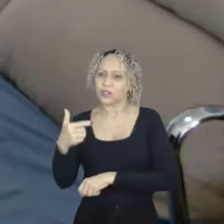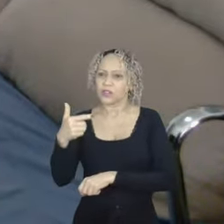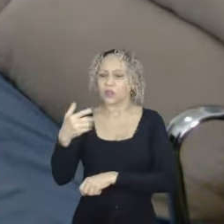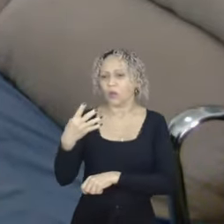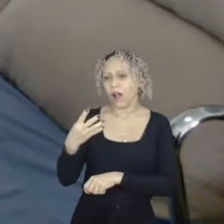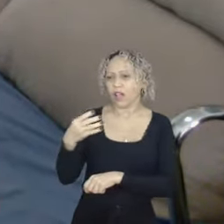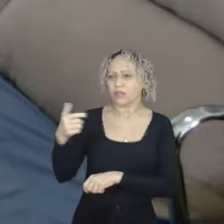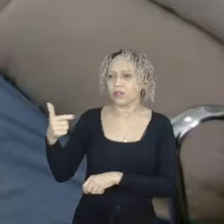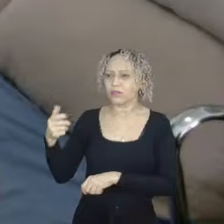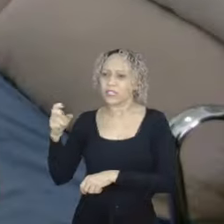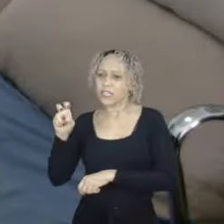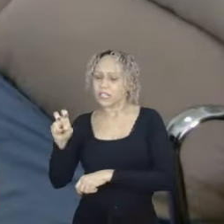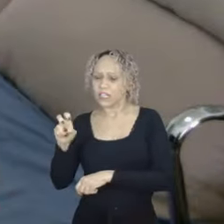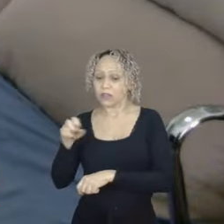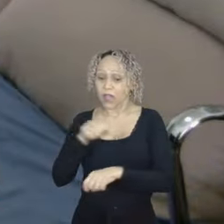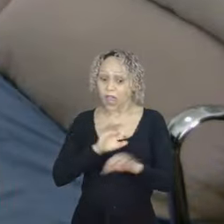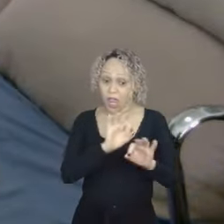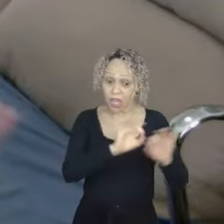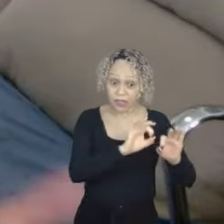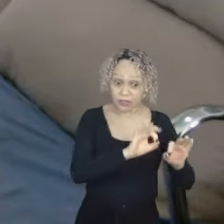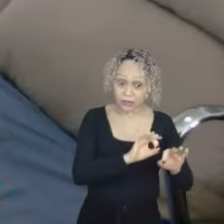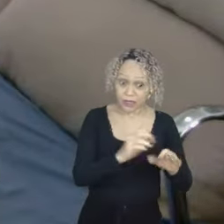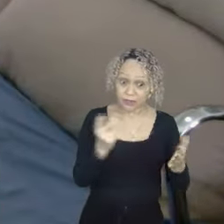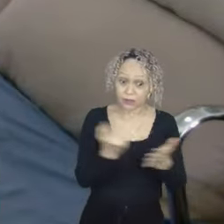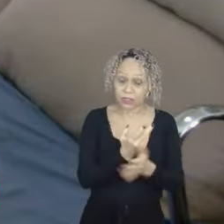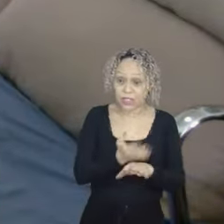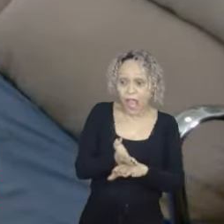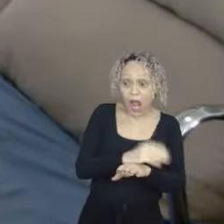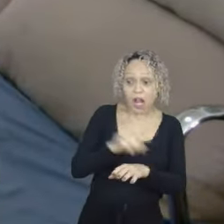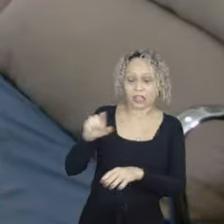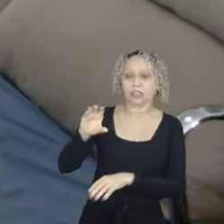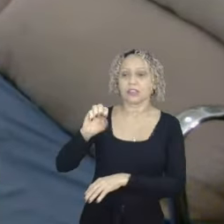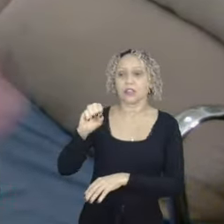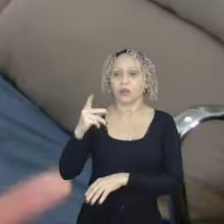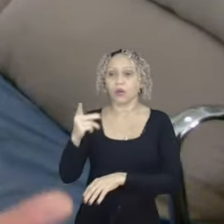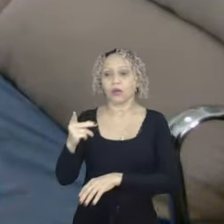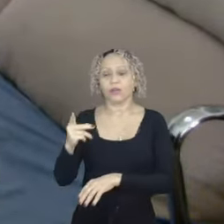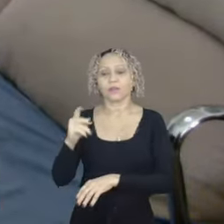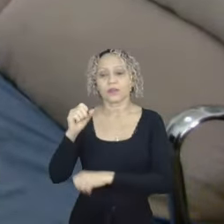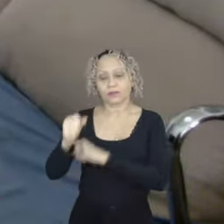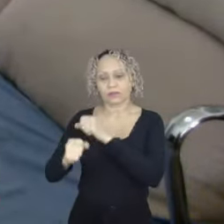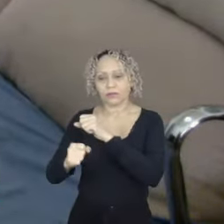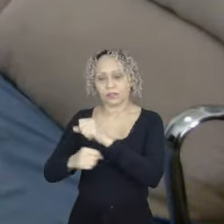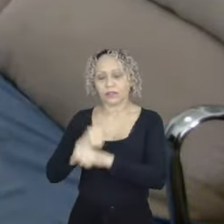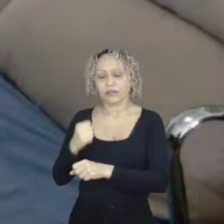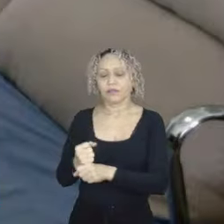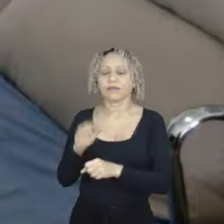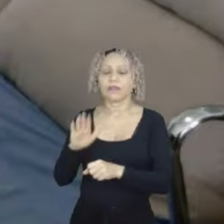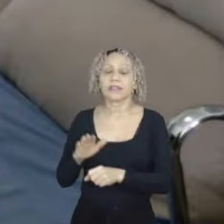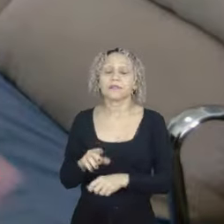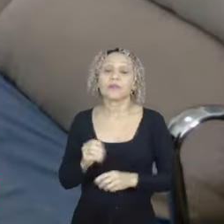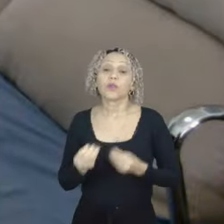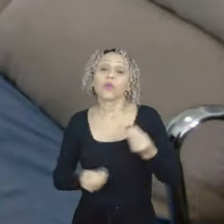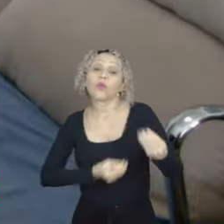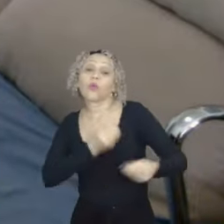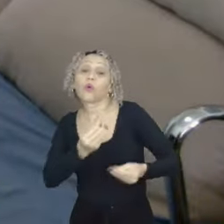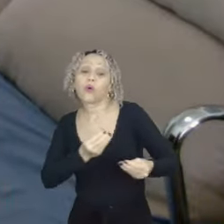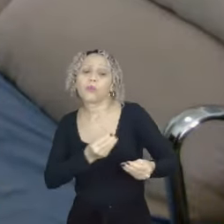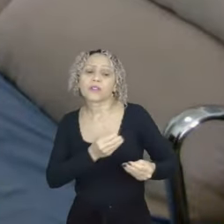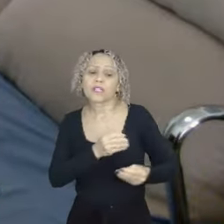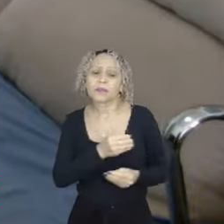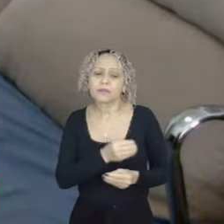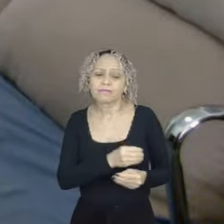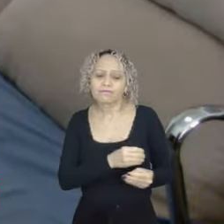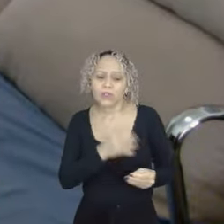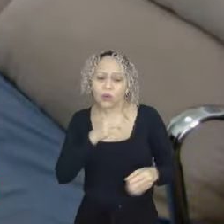amplo, inclusive, como eu falei, pretende inserir as comunidades locais ali, ou seja, ouvindo as comunidades locais nas áreas de preservação. Tem